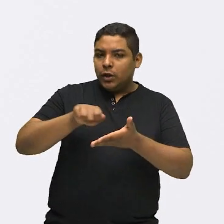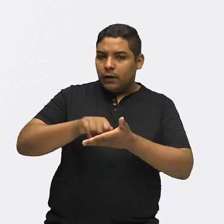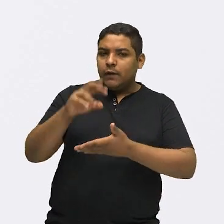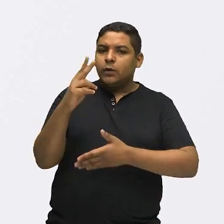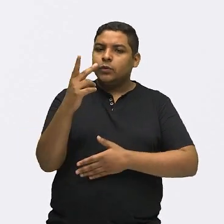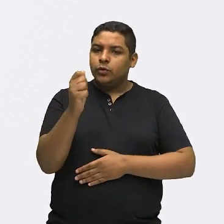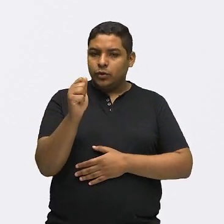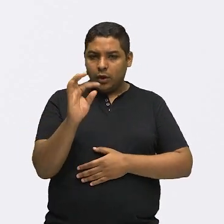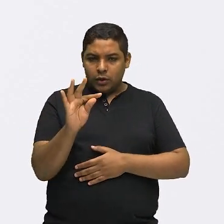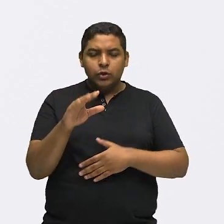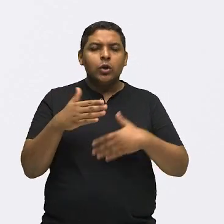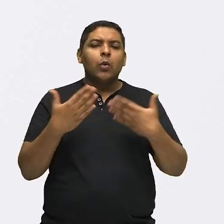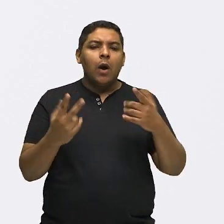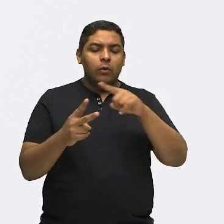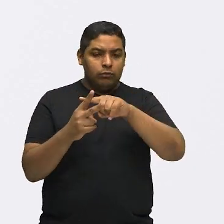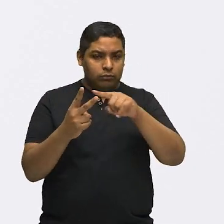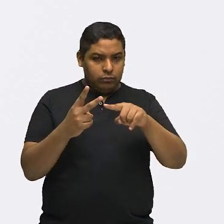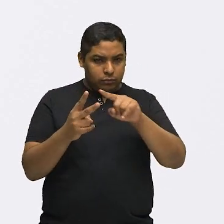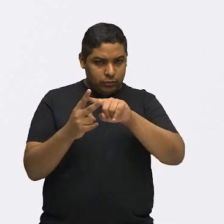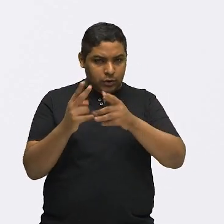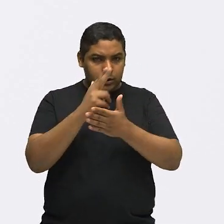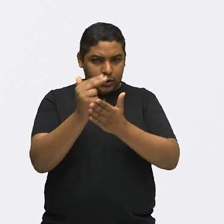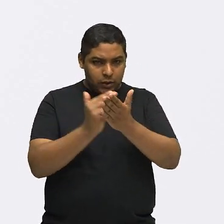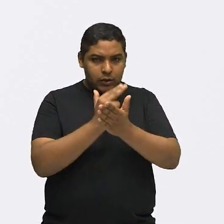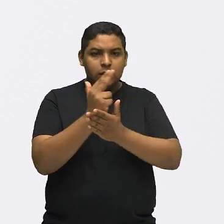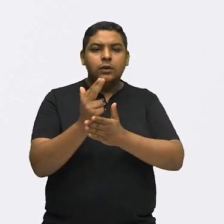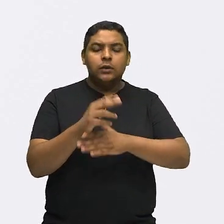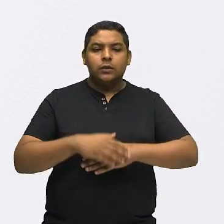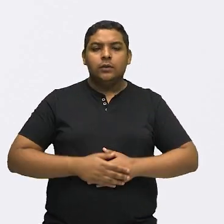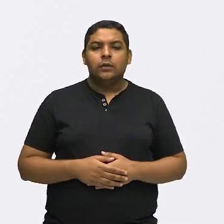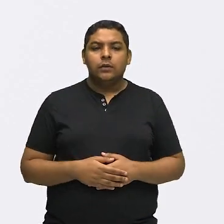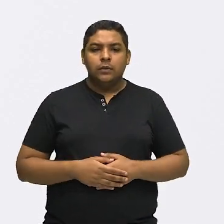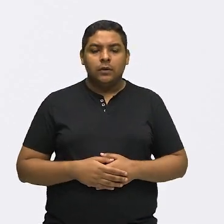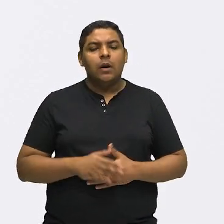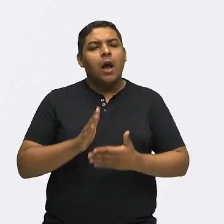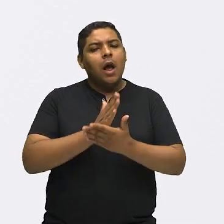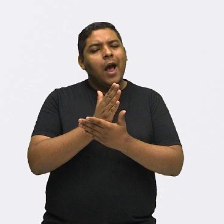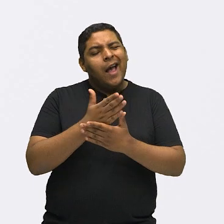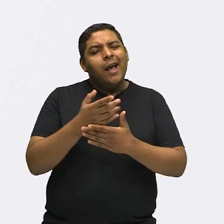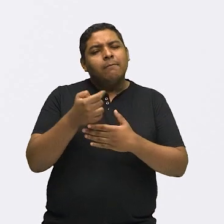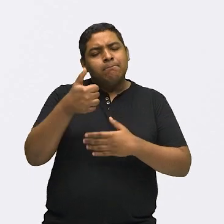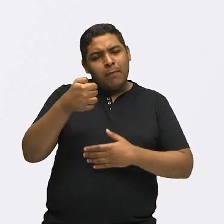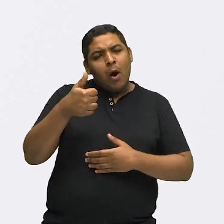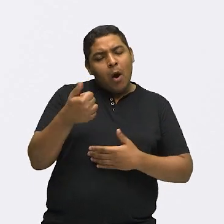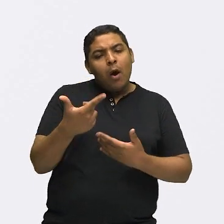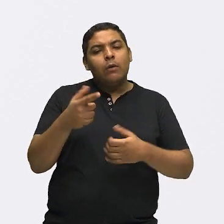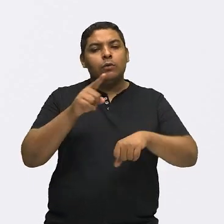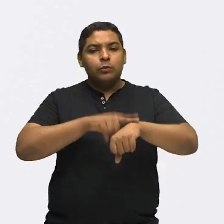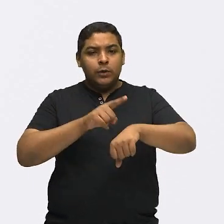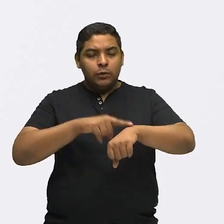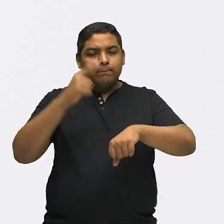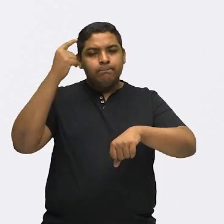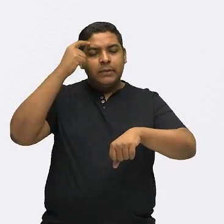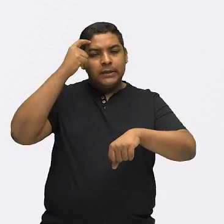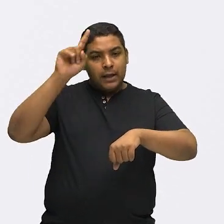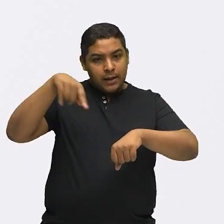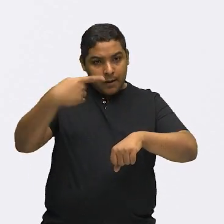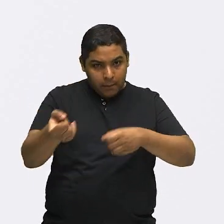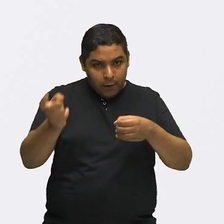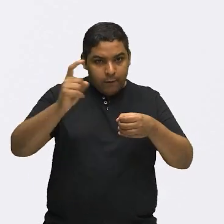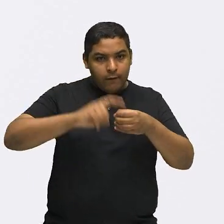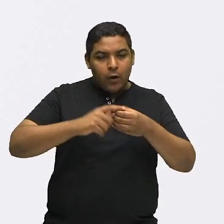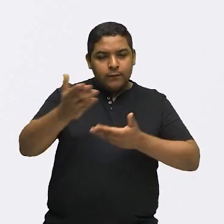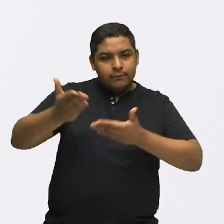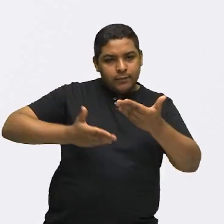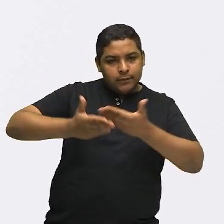qual esses dois desenhos que vocês vão produzir. Então, vocês vão ter alguns minutos para pensar e daqui a pouco nós voltamos para vocês